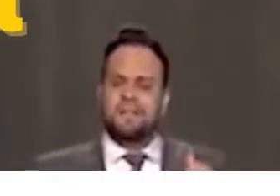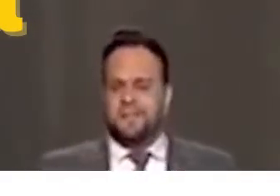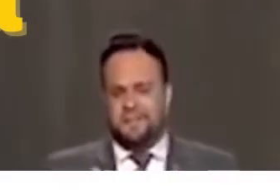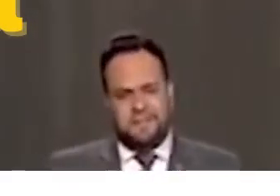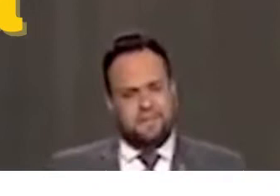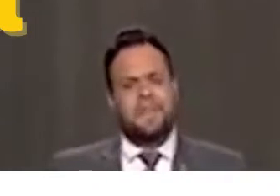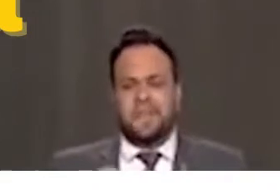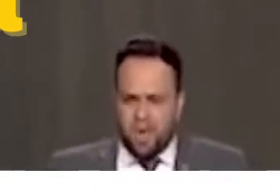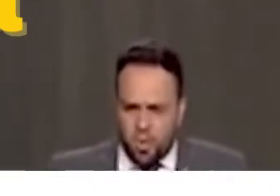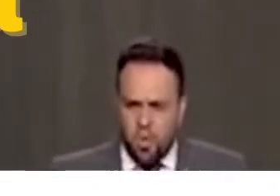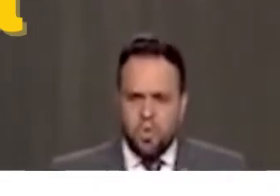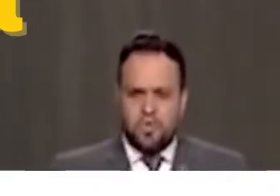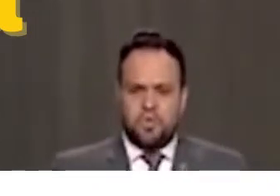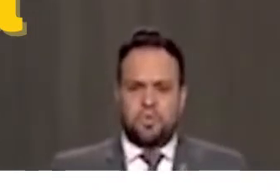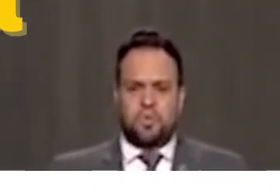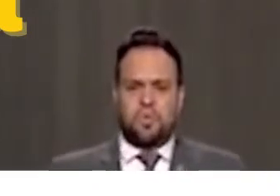Senhora